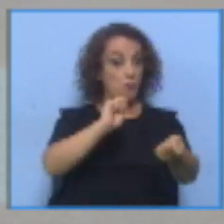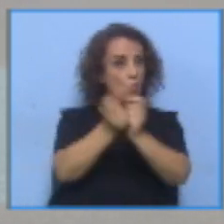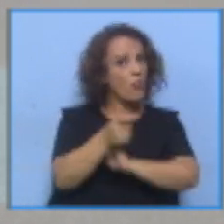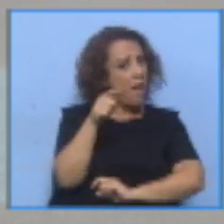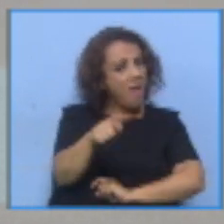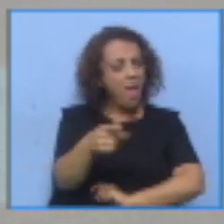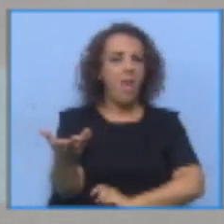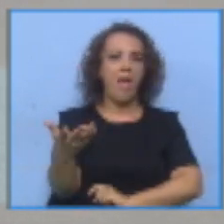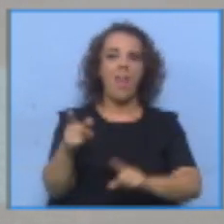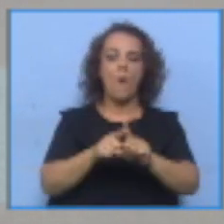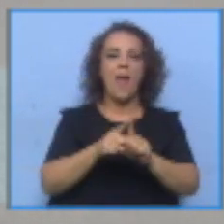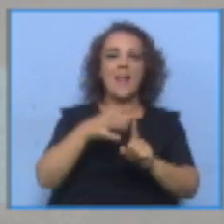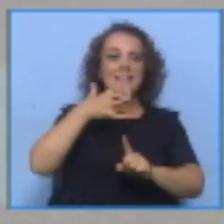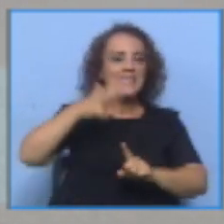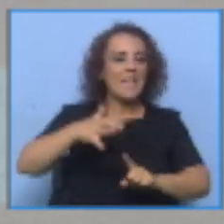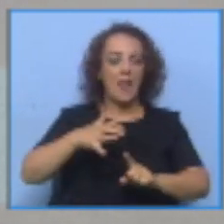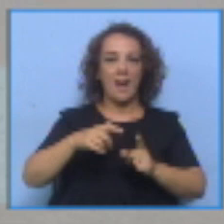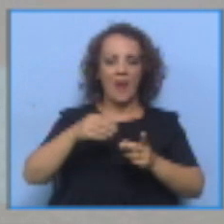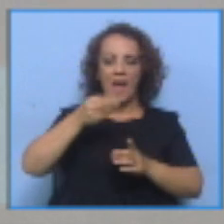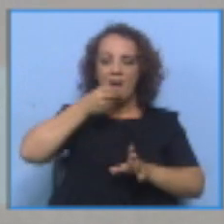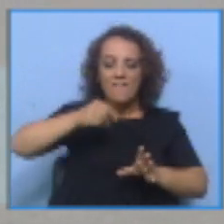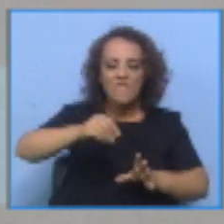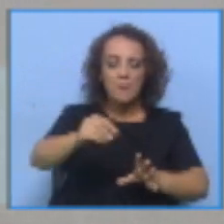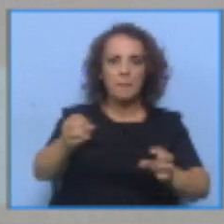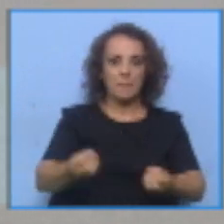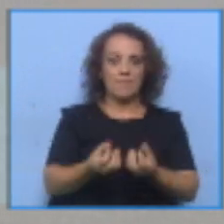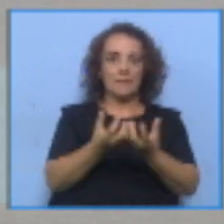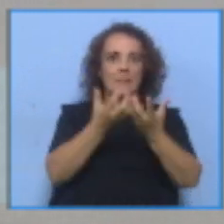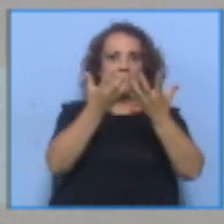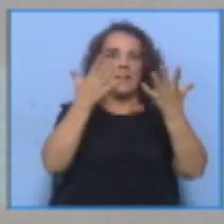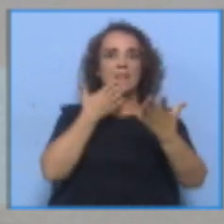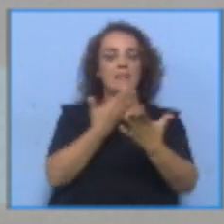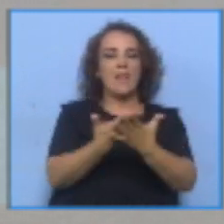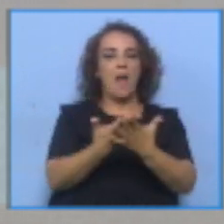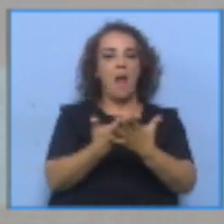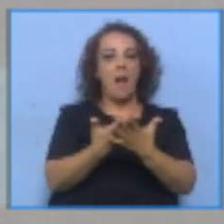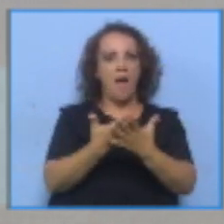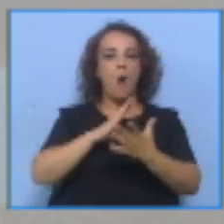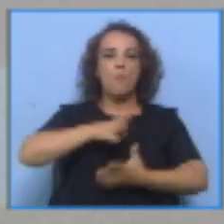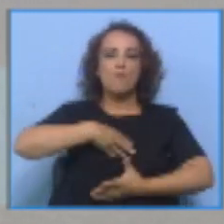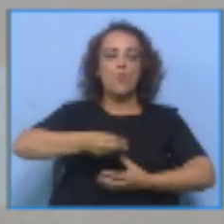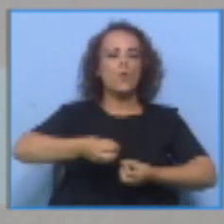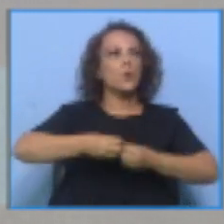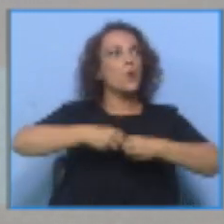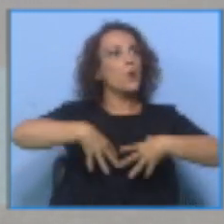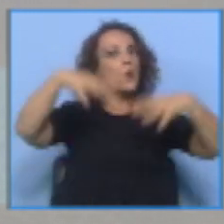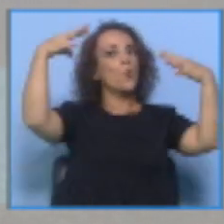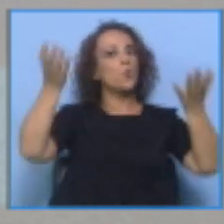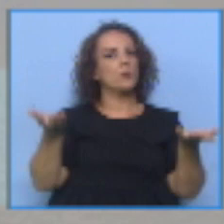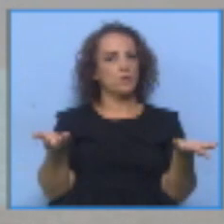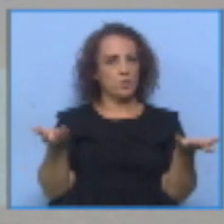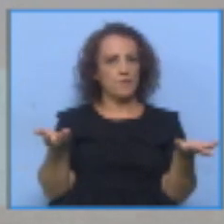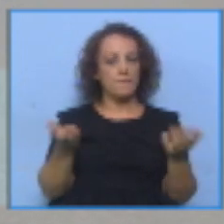isso, é fermento, é sal, é luz, que quer iluminar as nossas realidades do mundo. Então, nesse